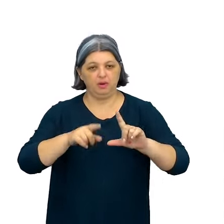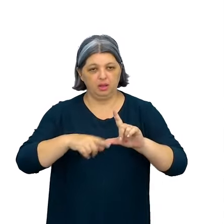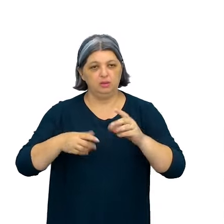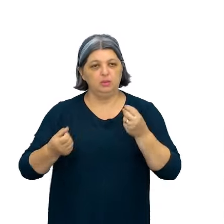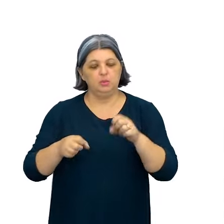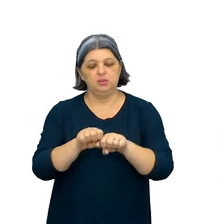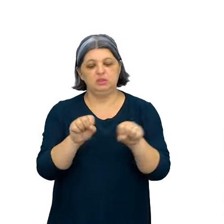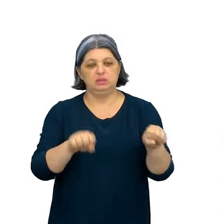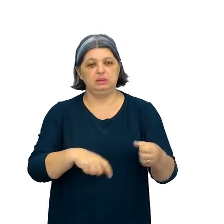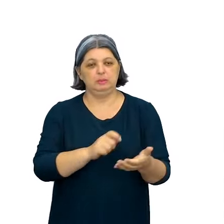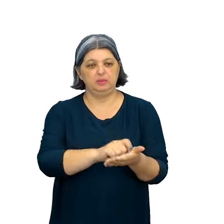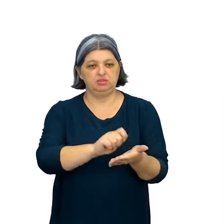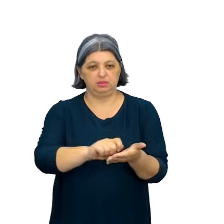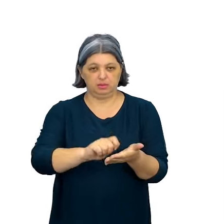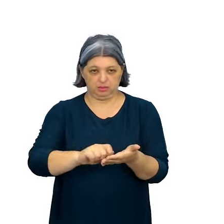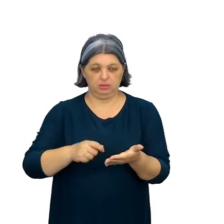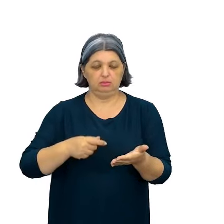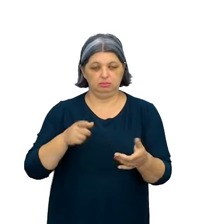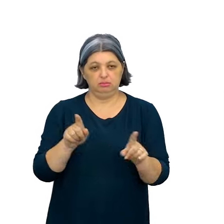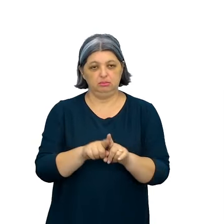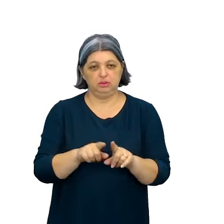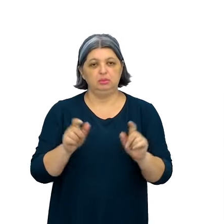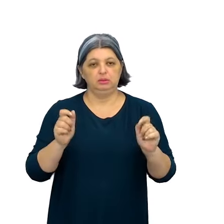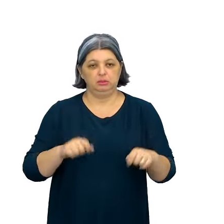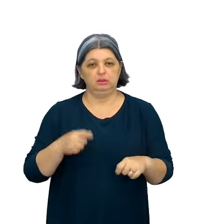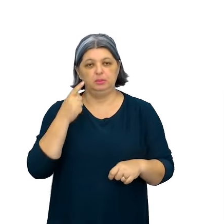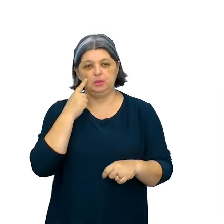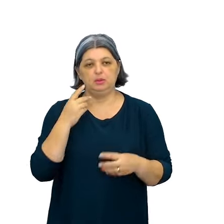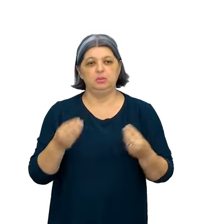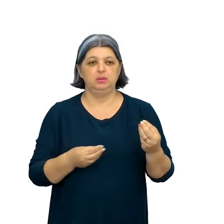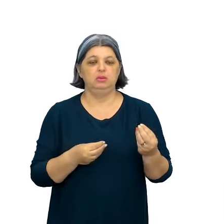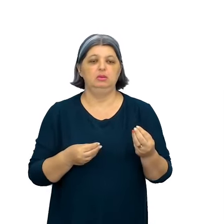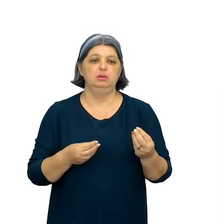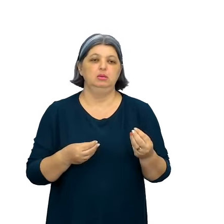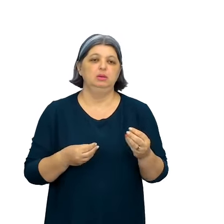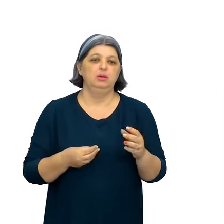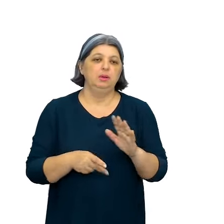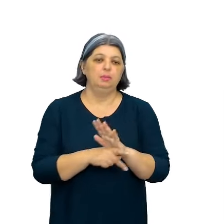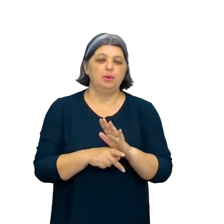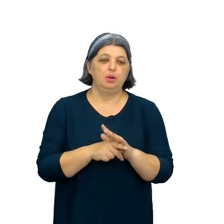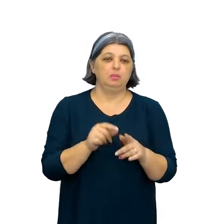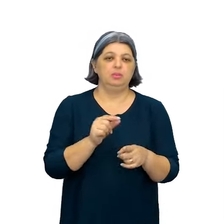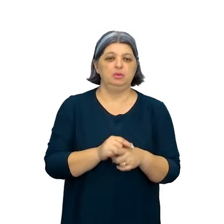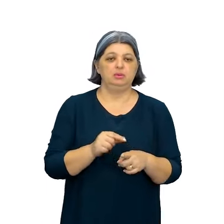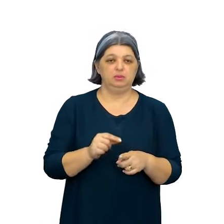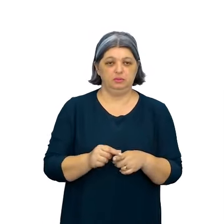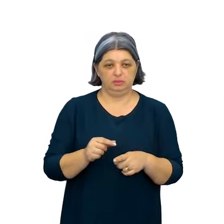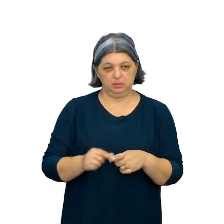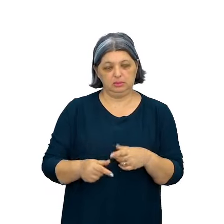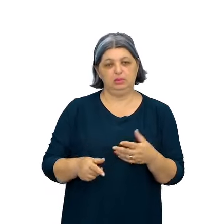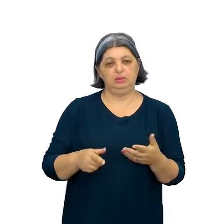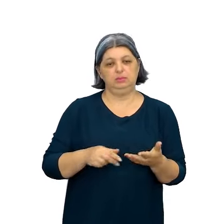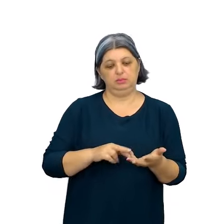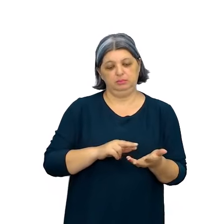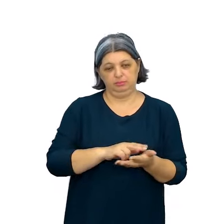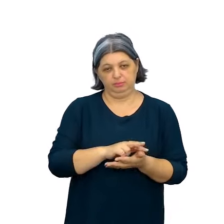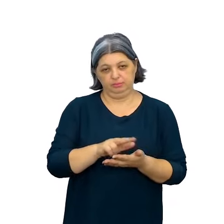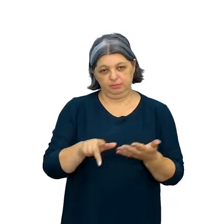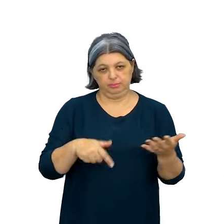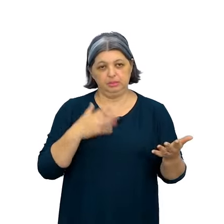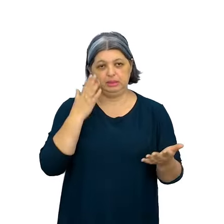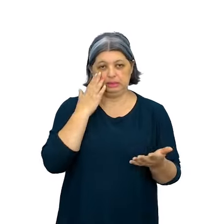escrita, pode ainda dominar as relações entre grafemas e fonemas, ele deve